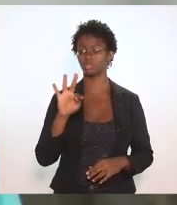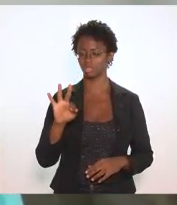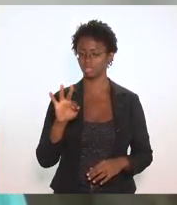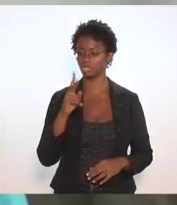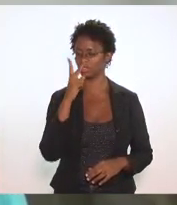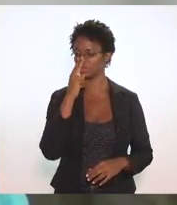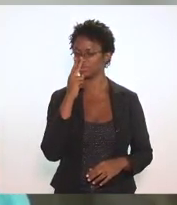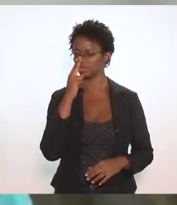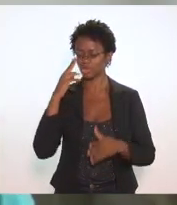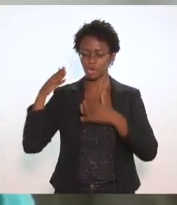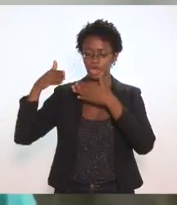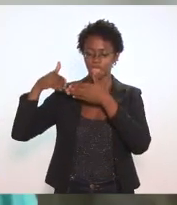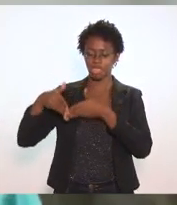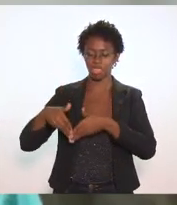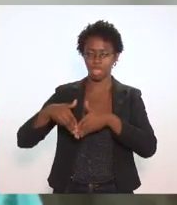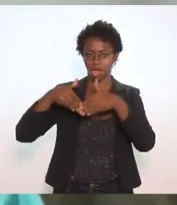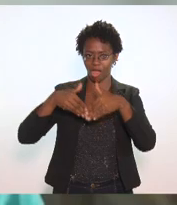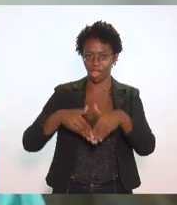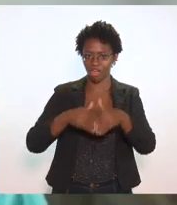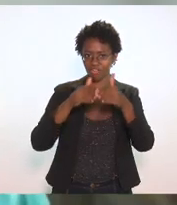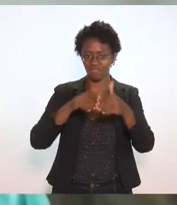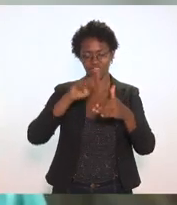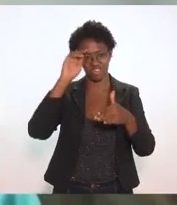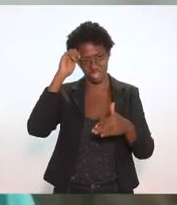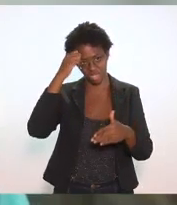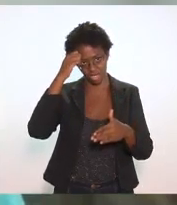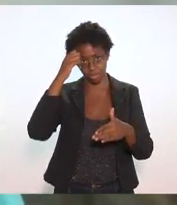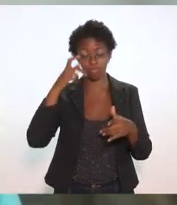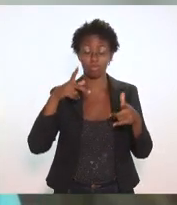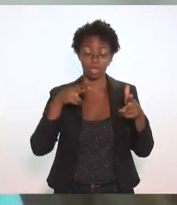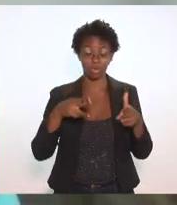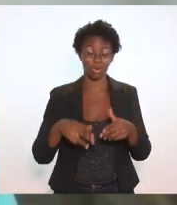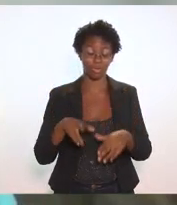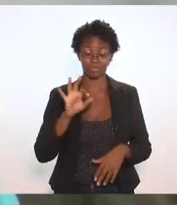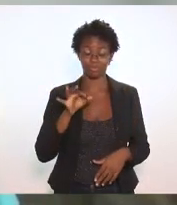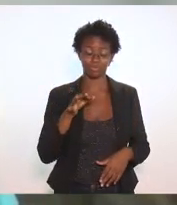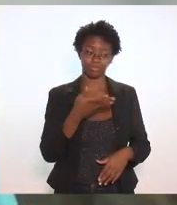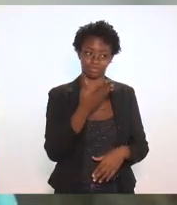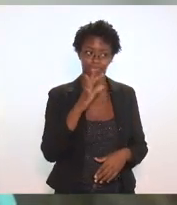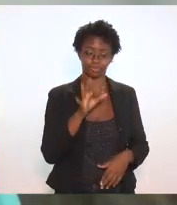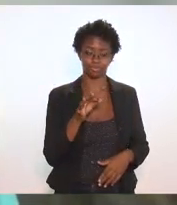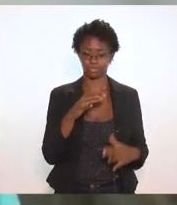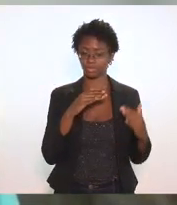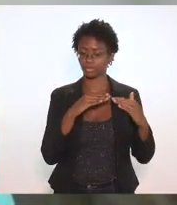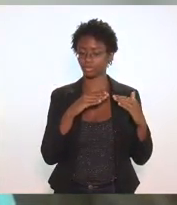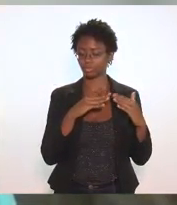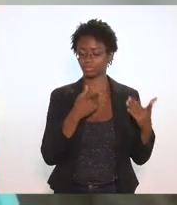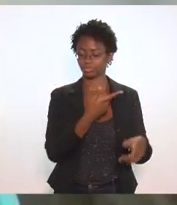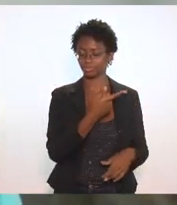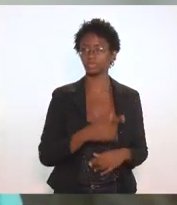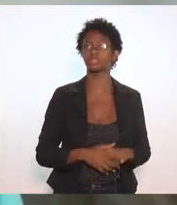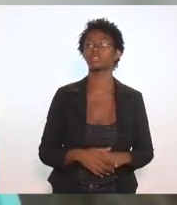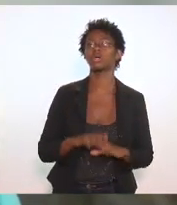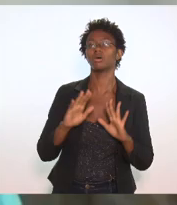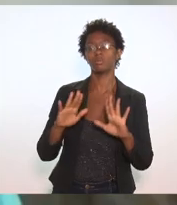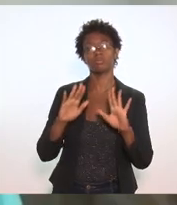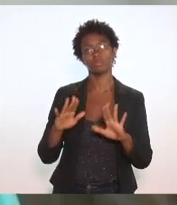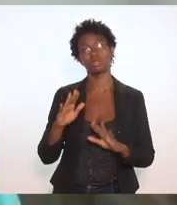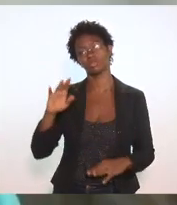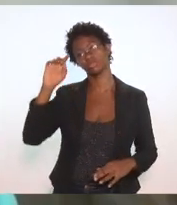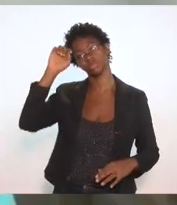um navio negreiro, lembro-me bem. Né? Então foram os negros africanos,